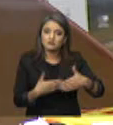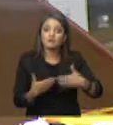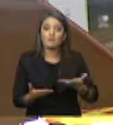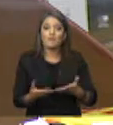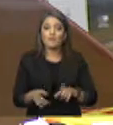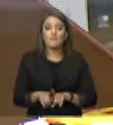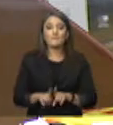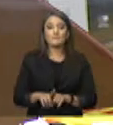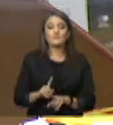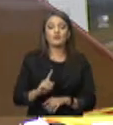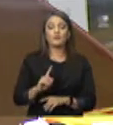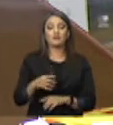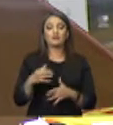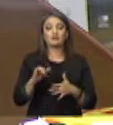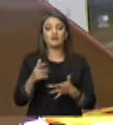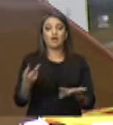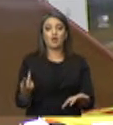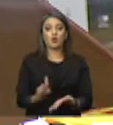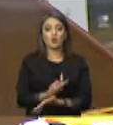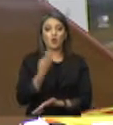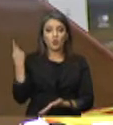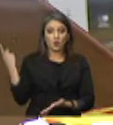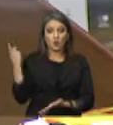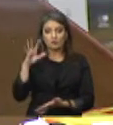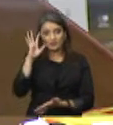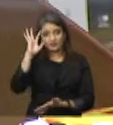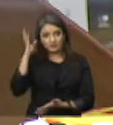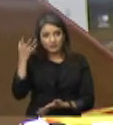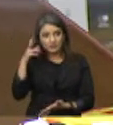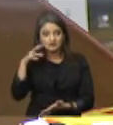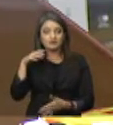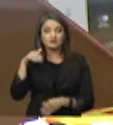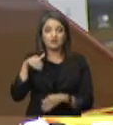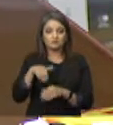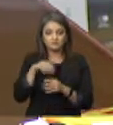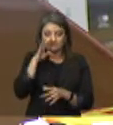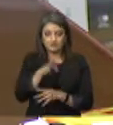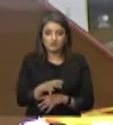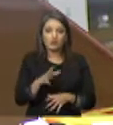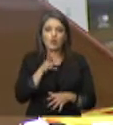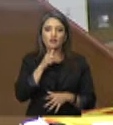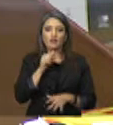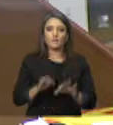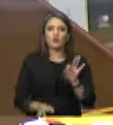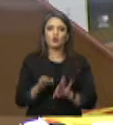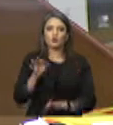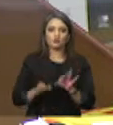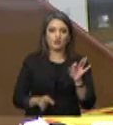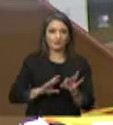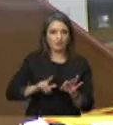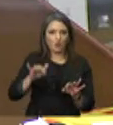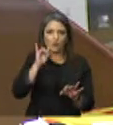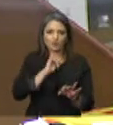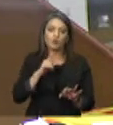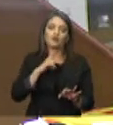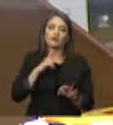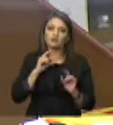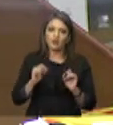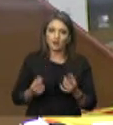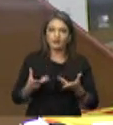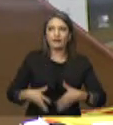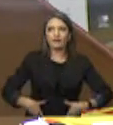especialmente depois de uma condenação colegiada não transitar em julgado de tal maneira que a demora do julgamento não é neutra ela onde era